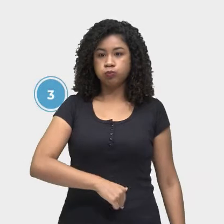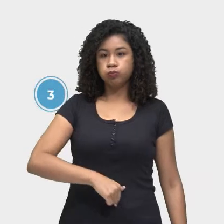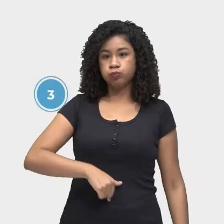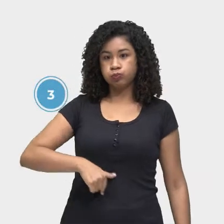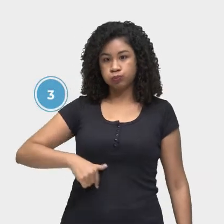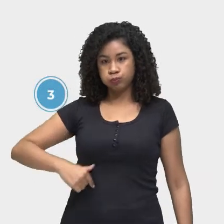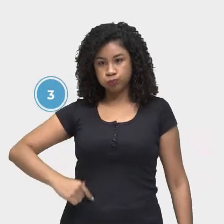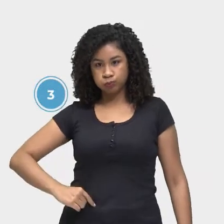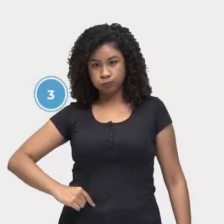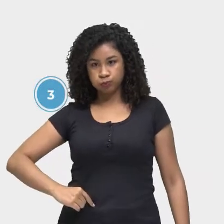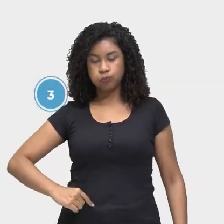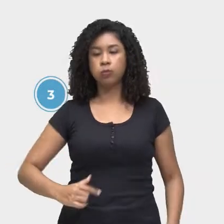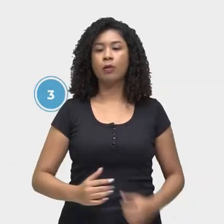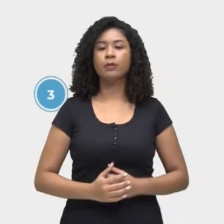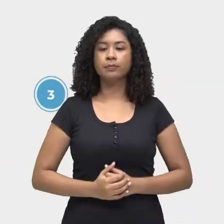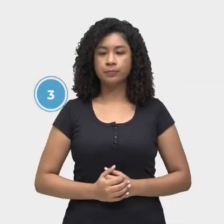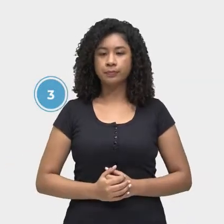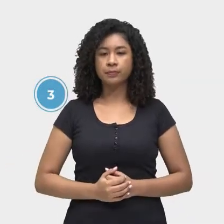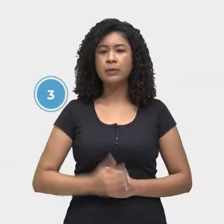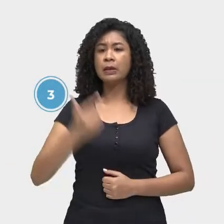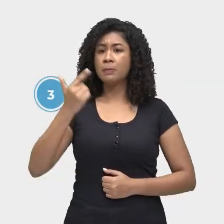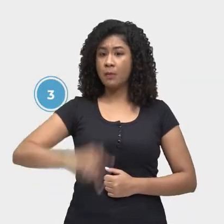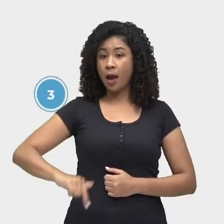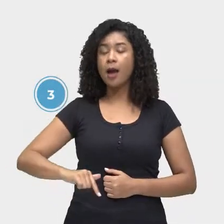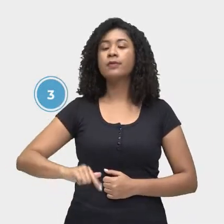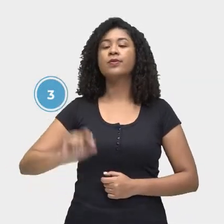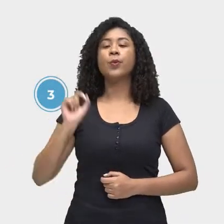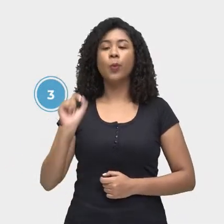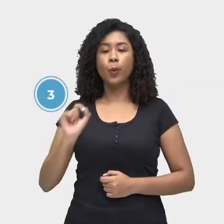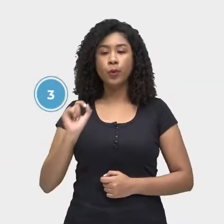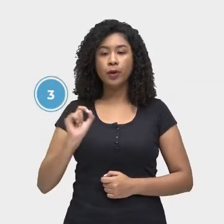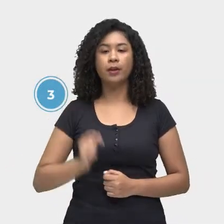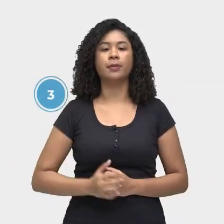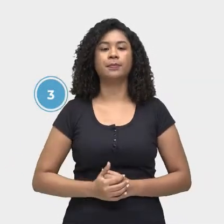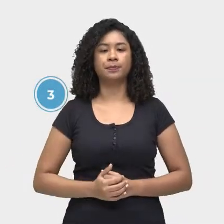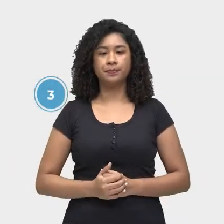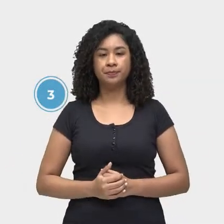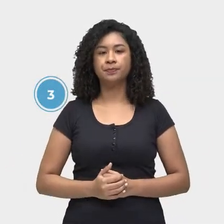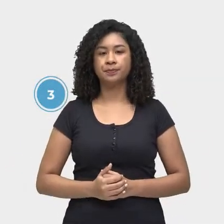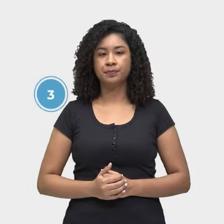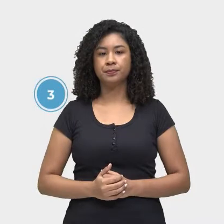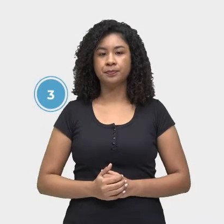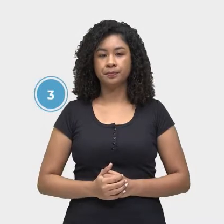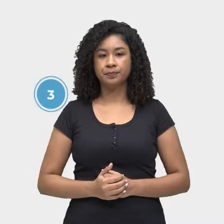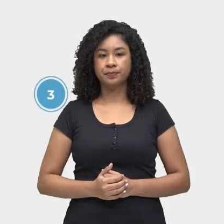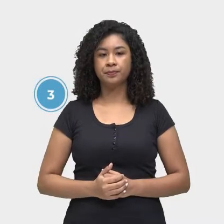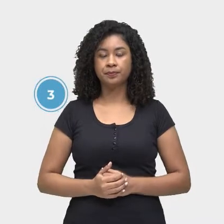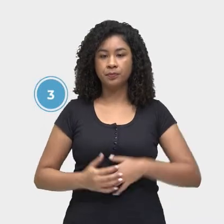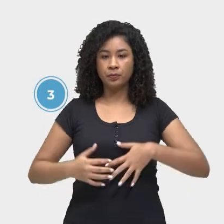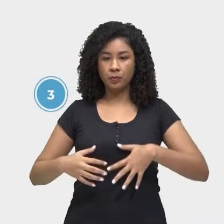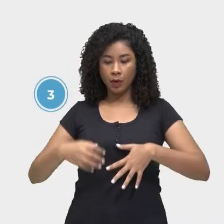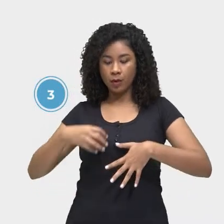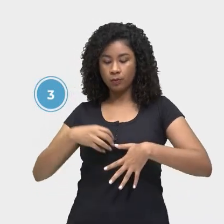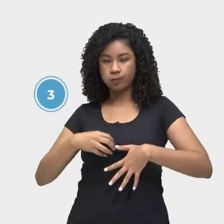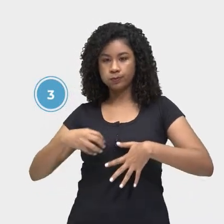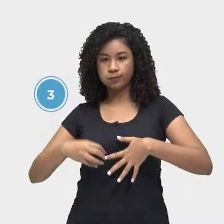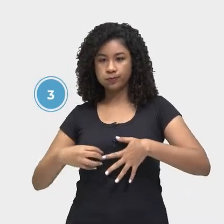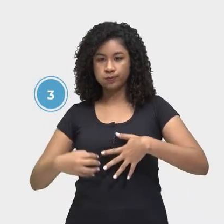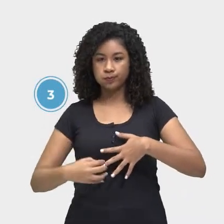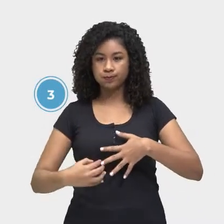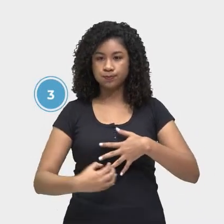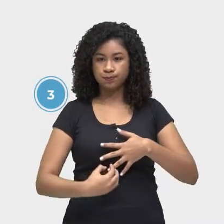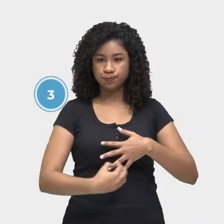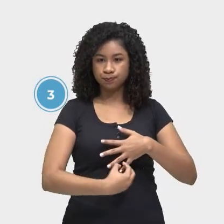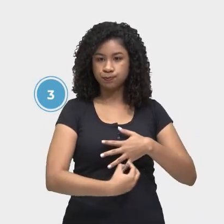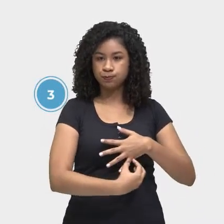Além desses órgãos, dentro do nosso sistema digestório, nós temos a ação das glândulas anexas.